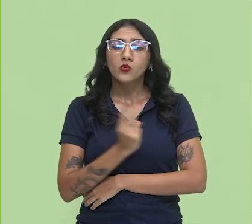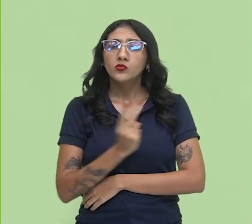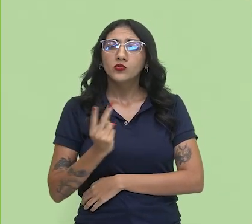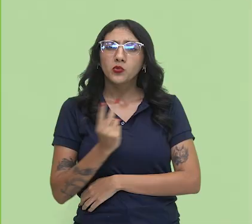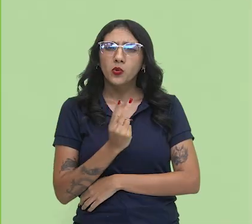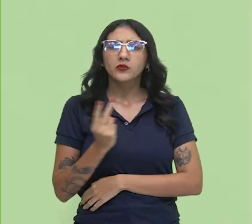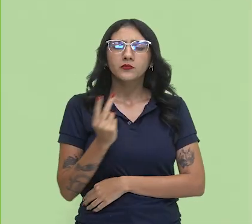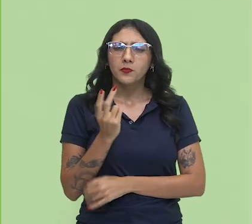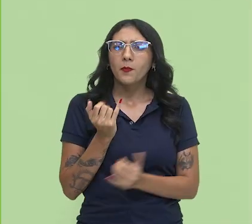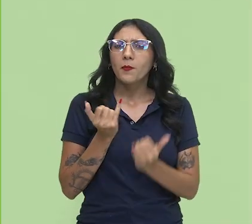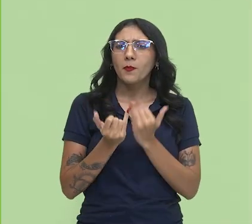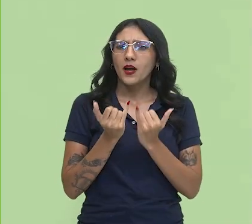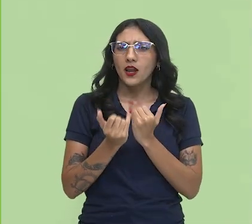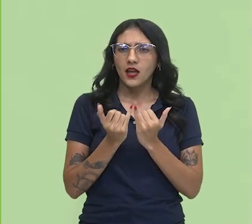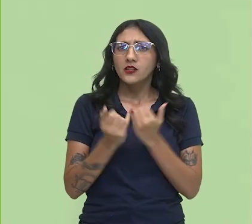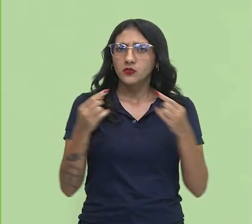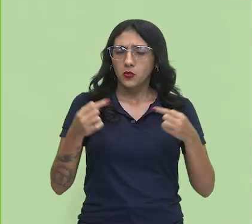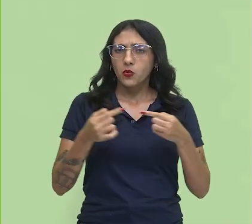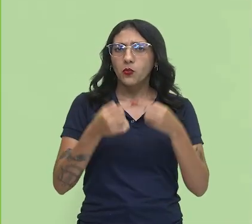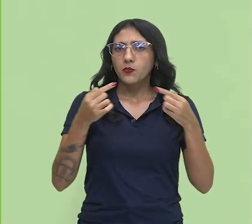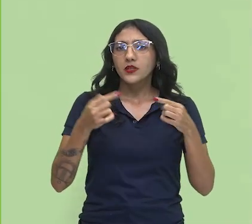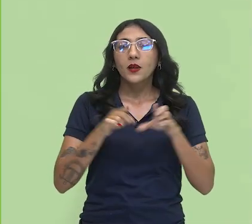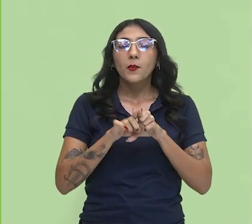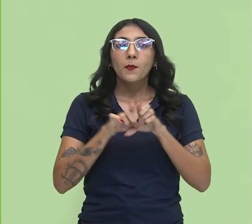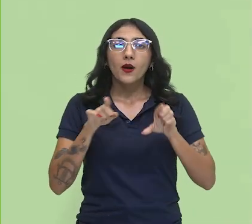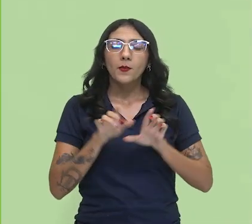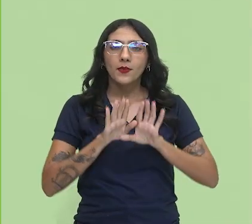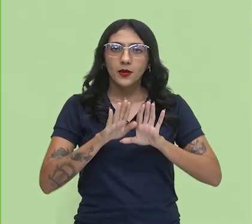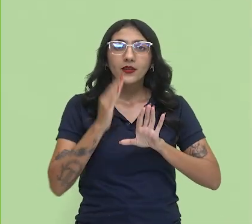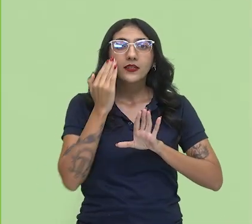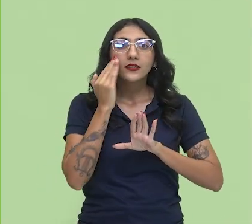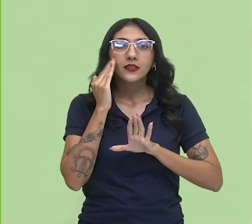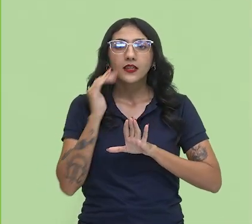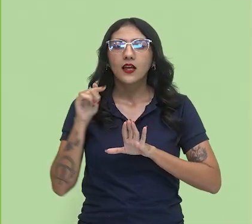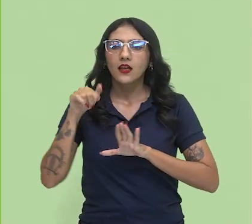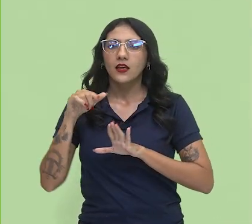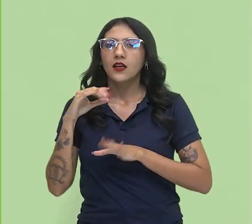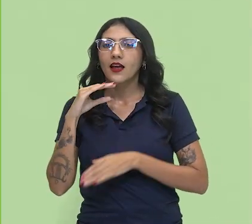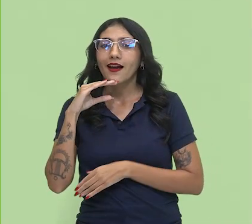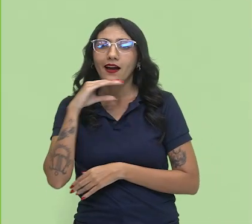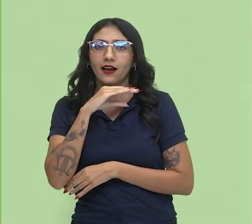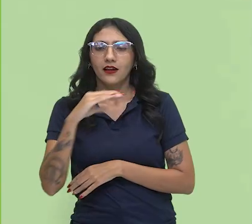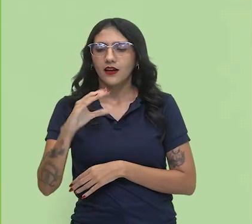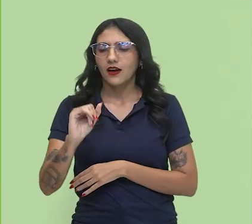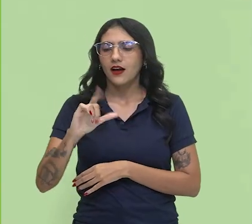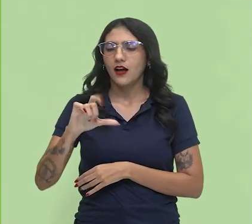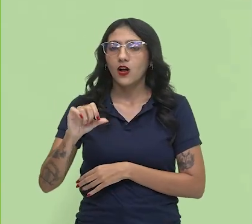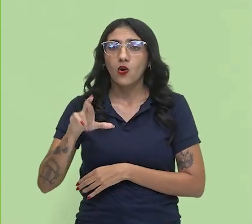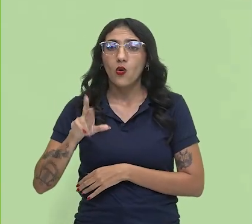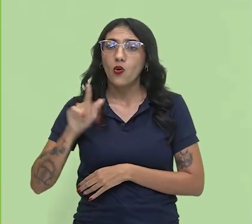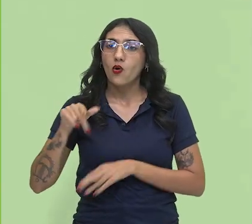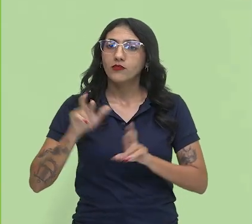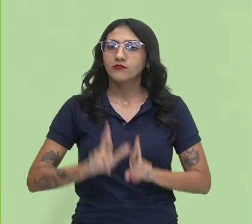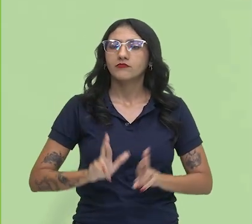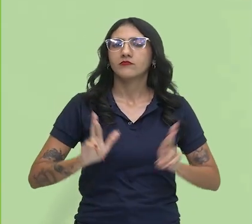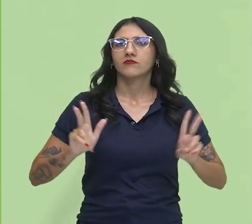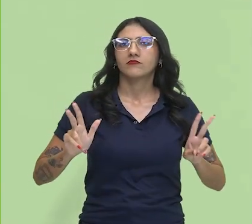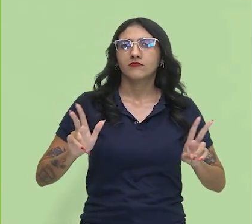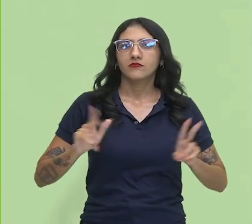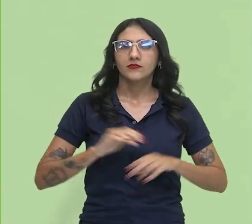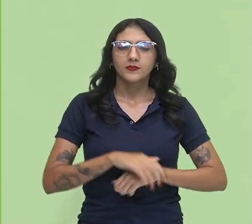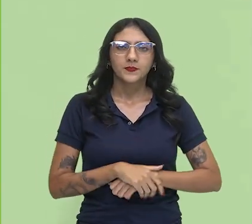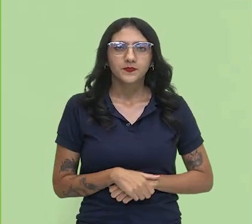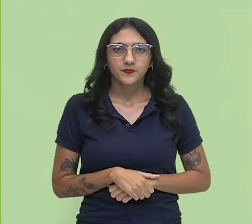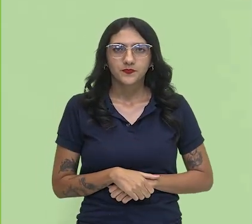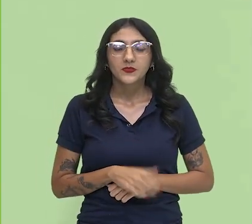aí, temperatura e calor, a gente tem que entender que calor é diferente de temperatura. Como a gente já viu que